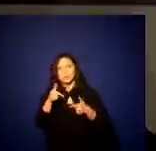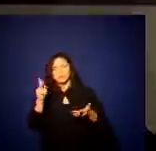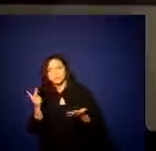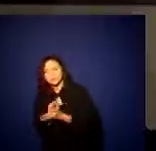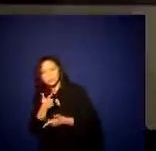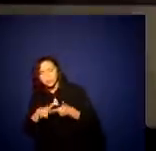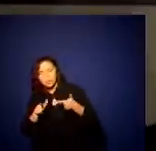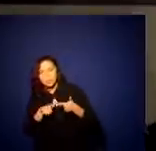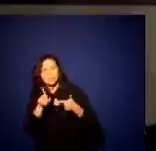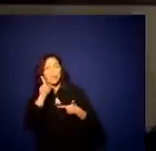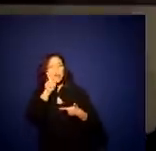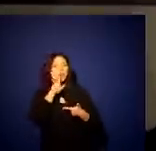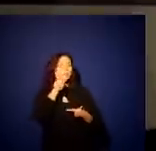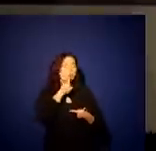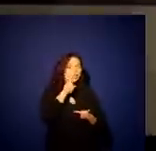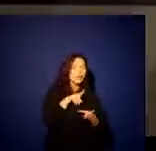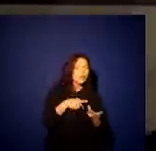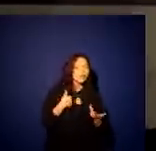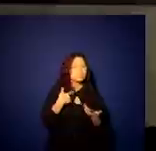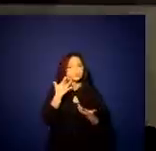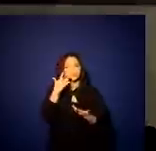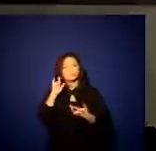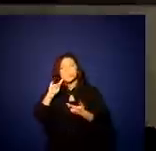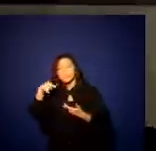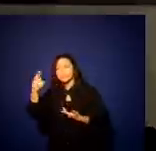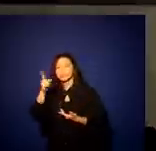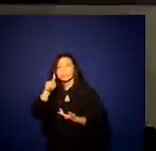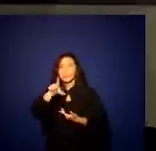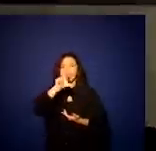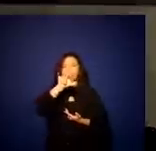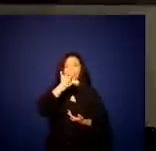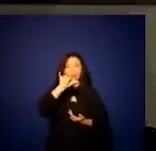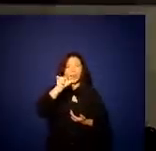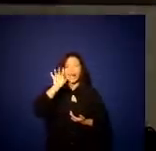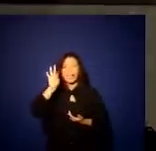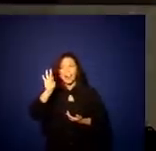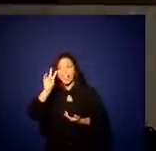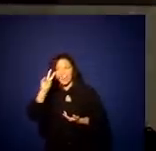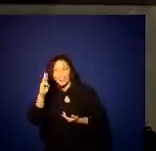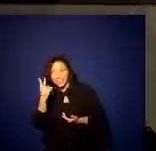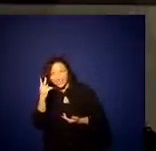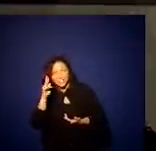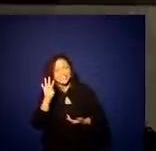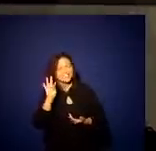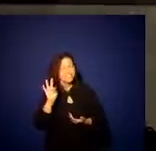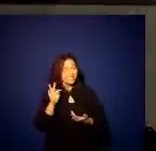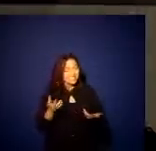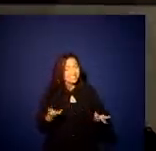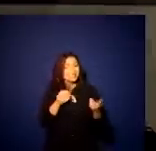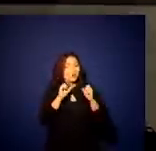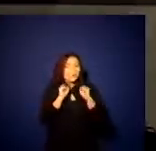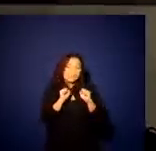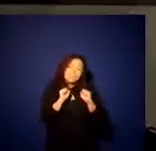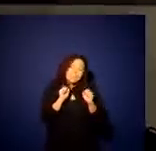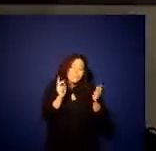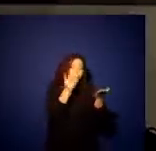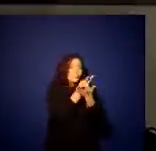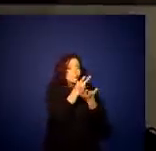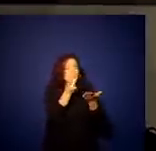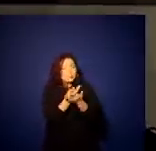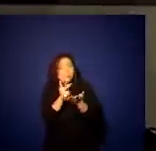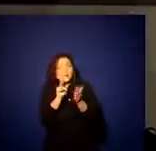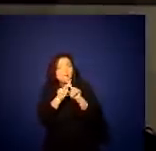evento da Americanas a próxima é light eu não sei qual que vai ser a próxima então vai ter uma agenda de NP ou formation maior mas assim a fato